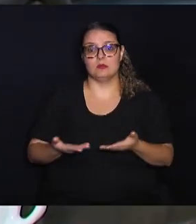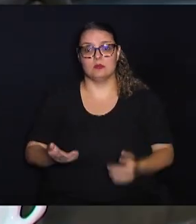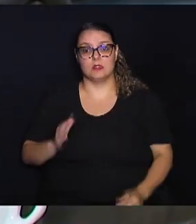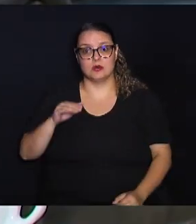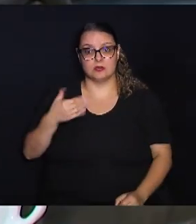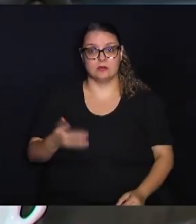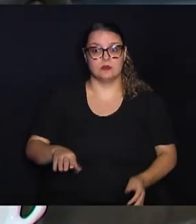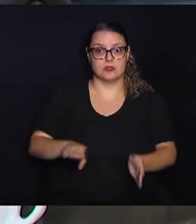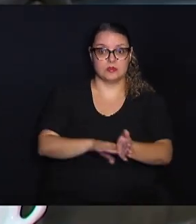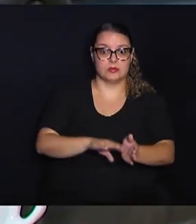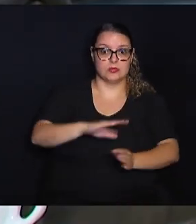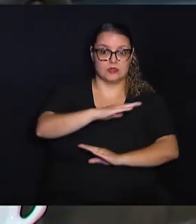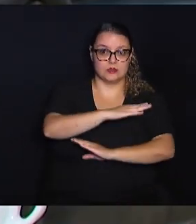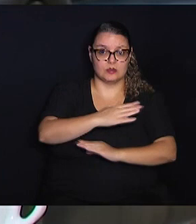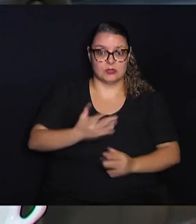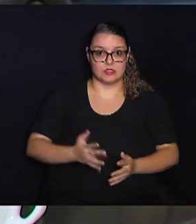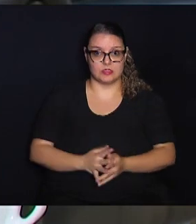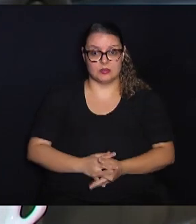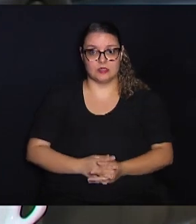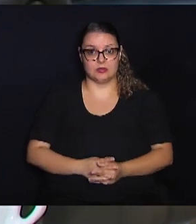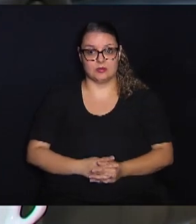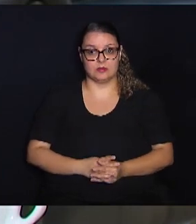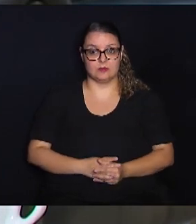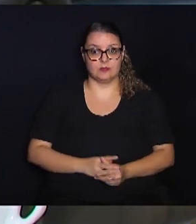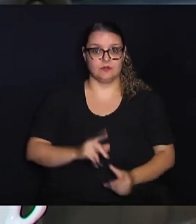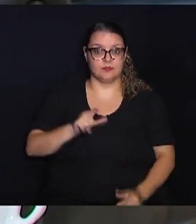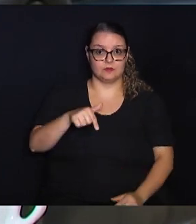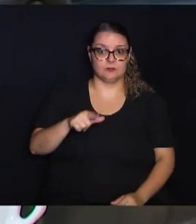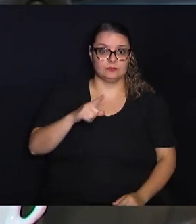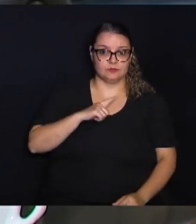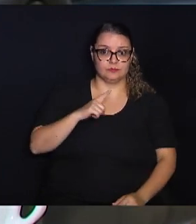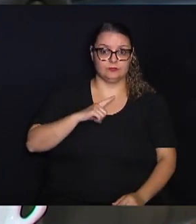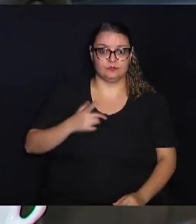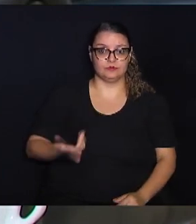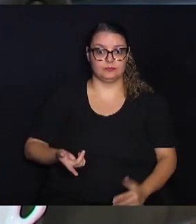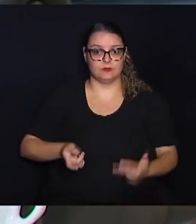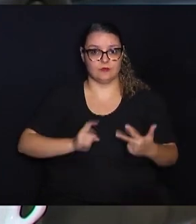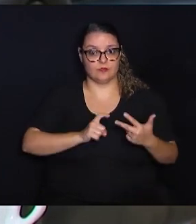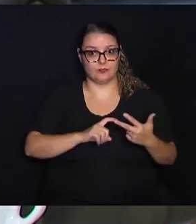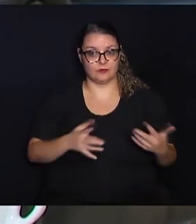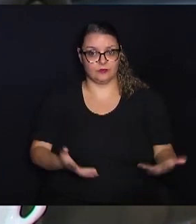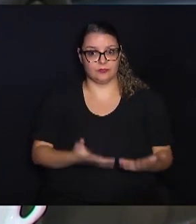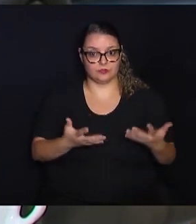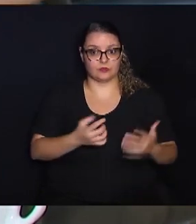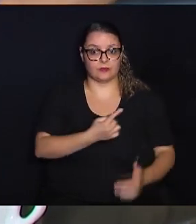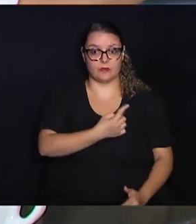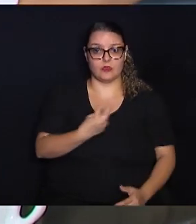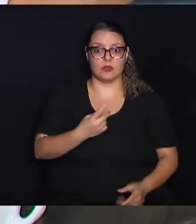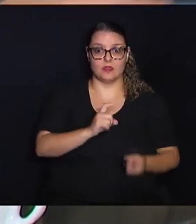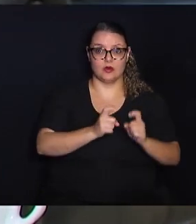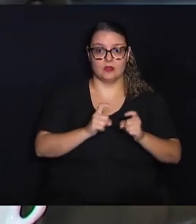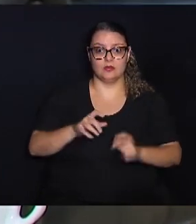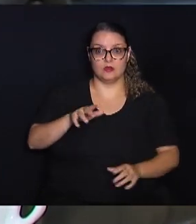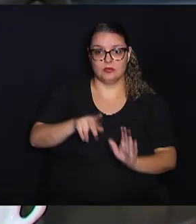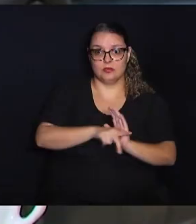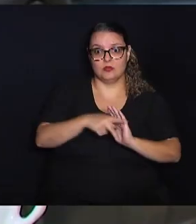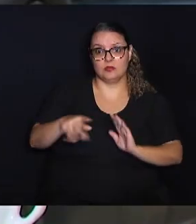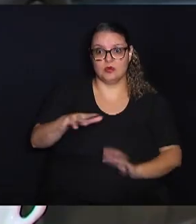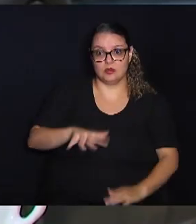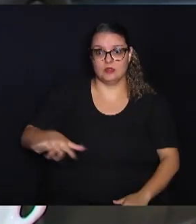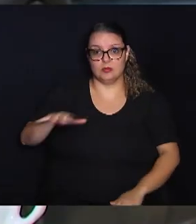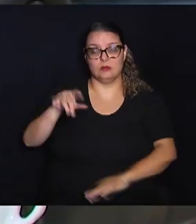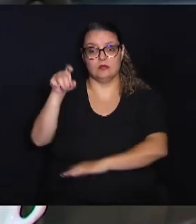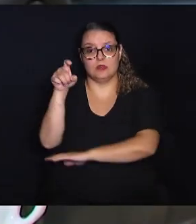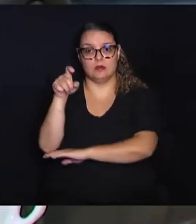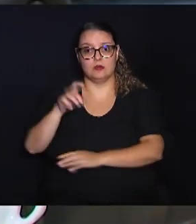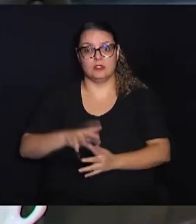chegou na Câmara, depois de haver, o Executivo promoveu 12 reuniões lá no território de Barão